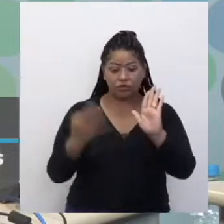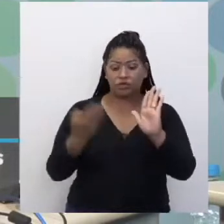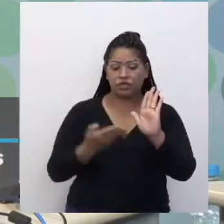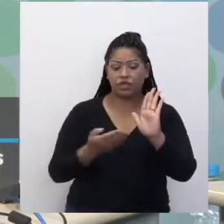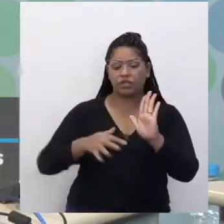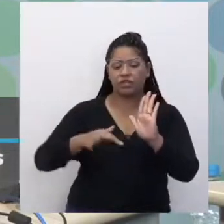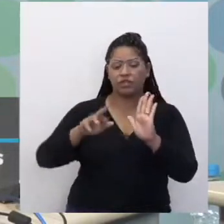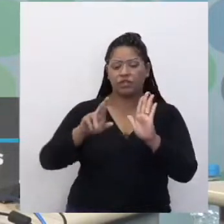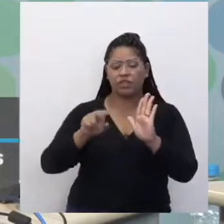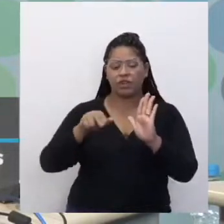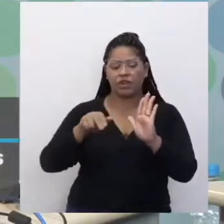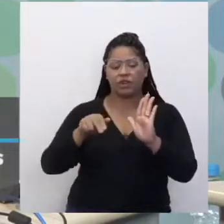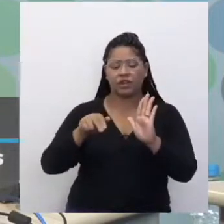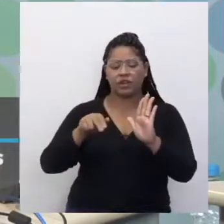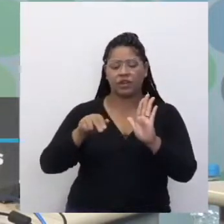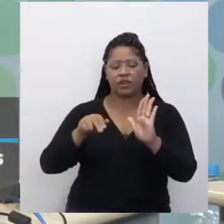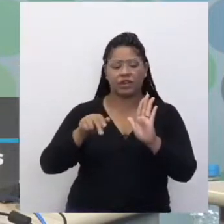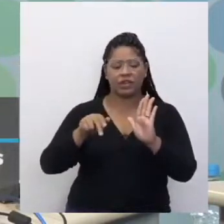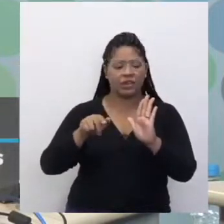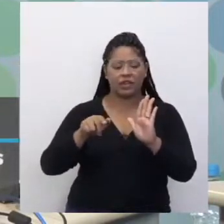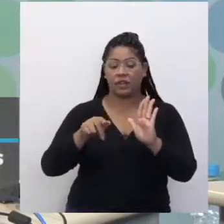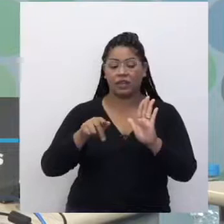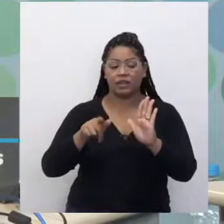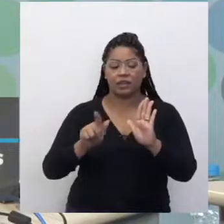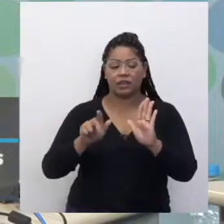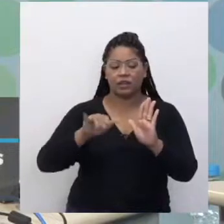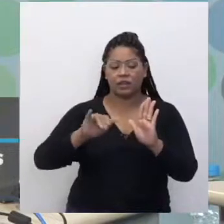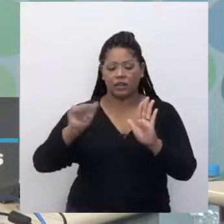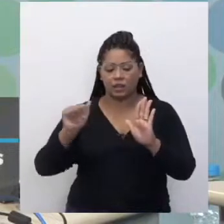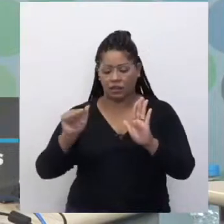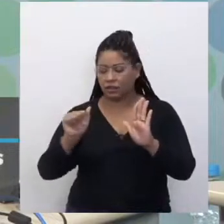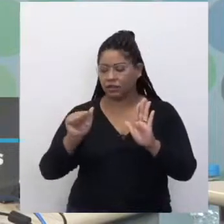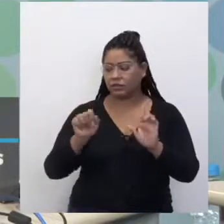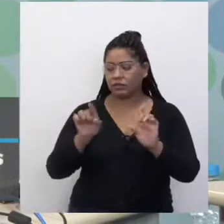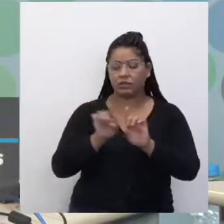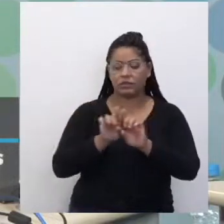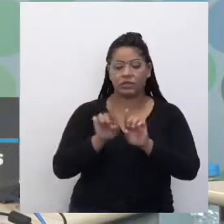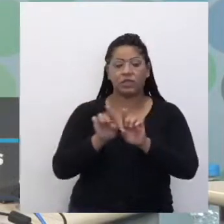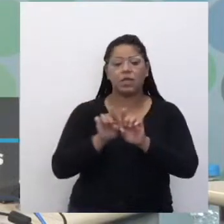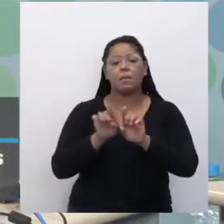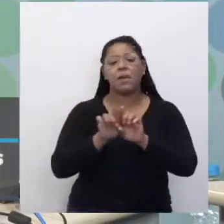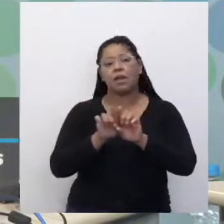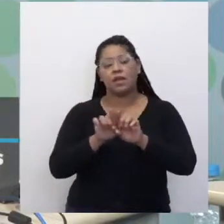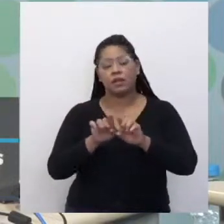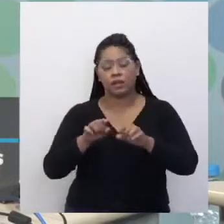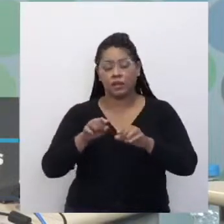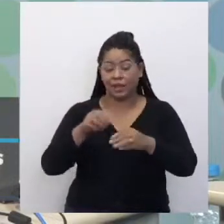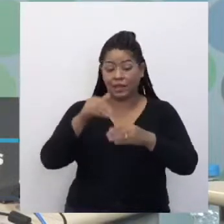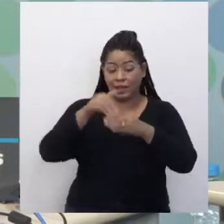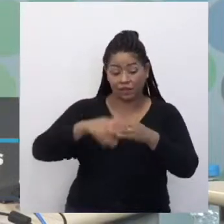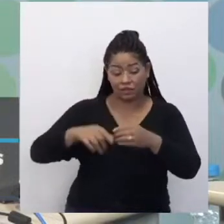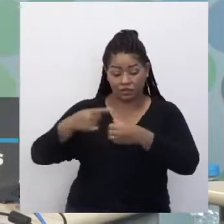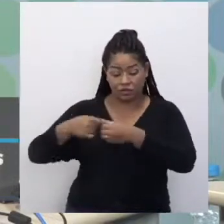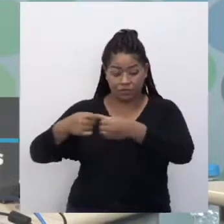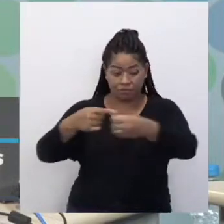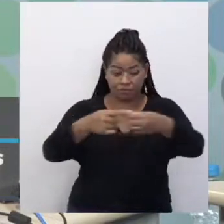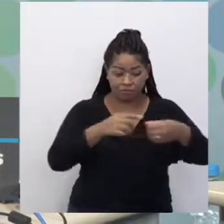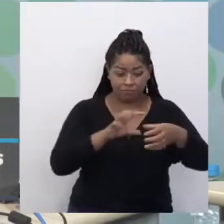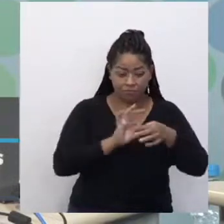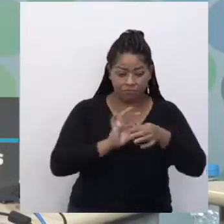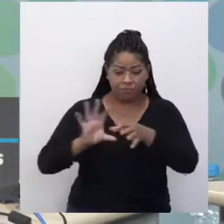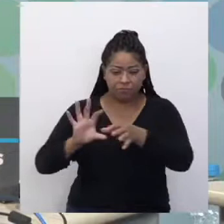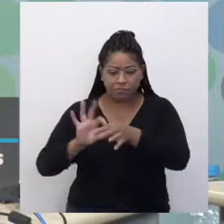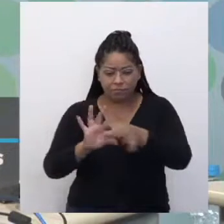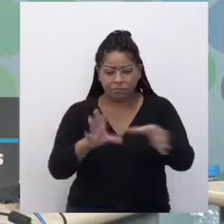aulas anteriores, da emancipação das cidades aí, com os burgueses conquistando o direito de administrar